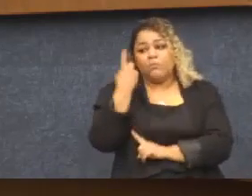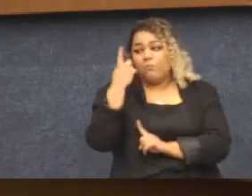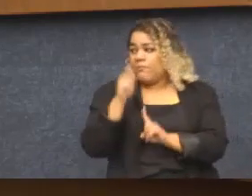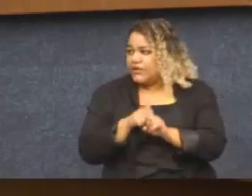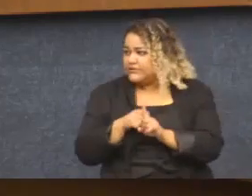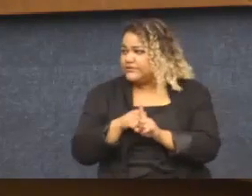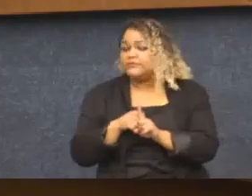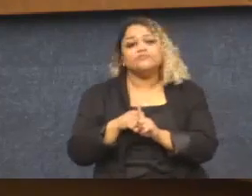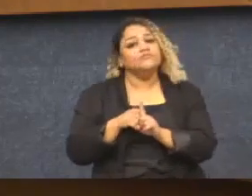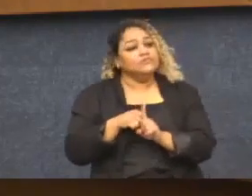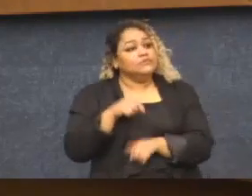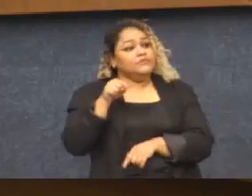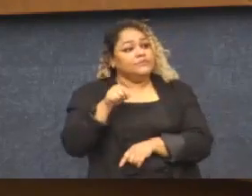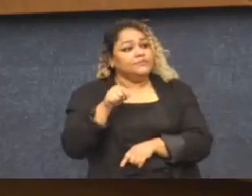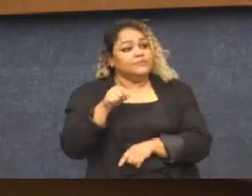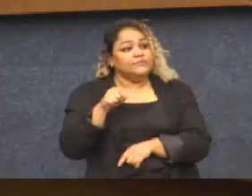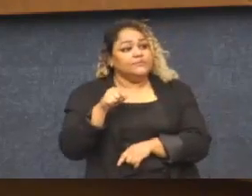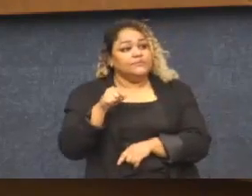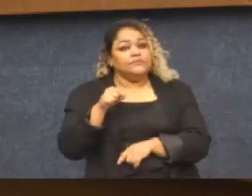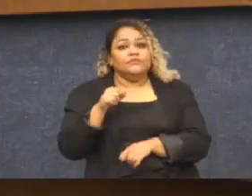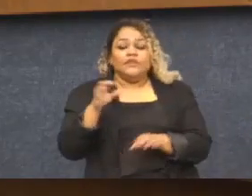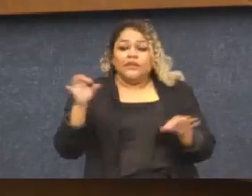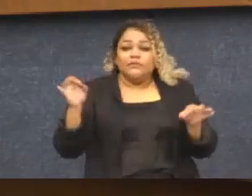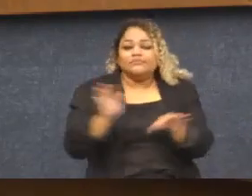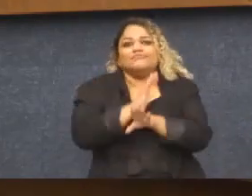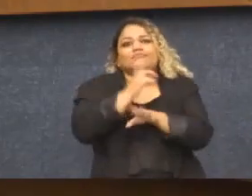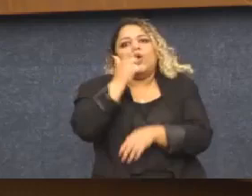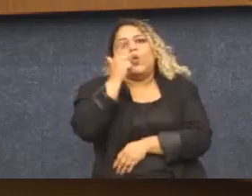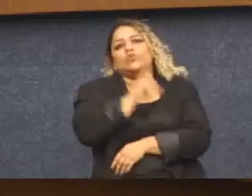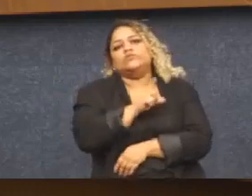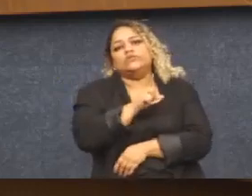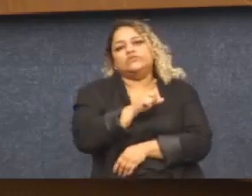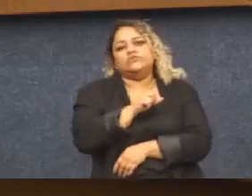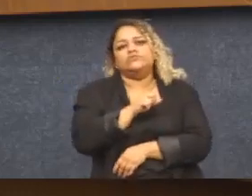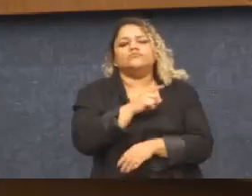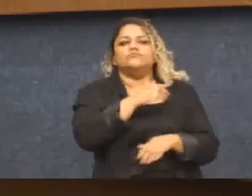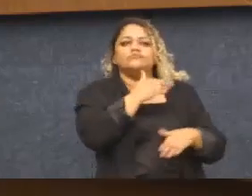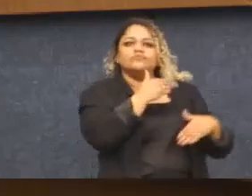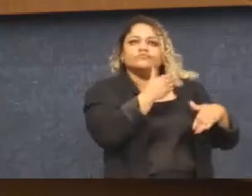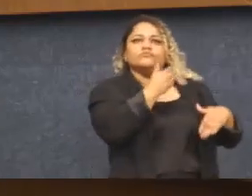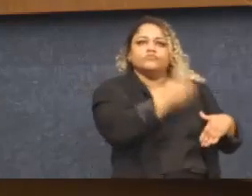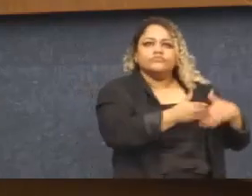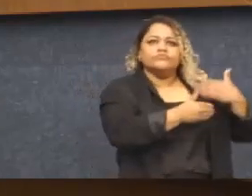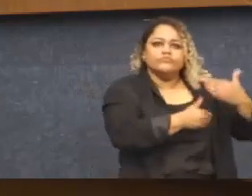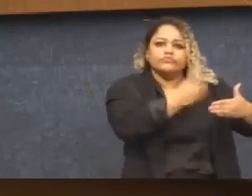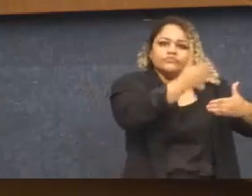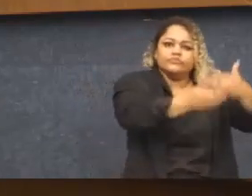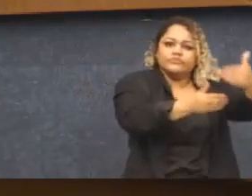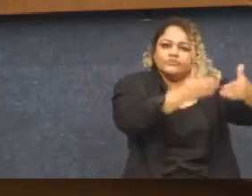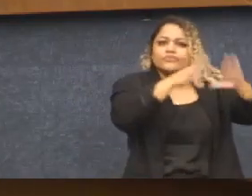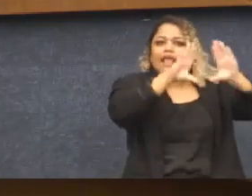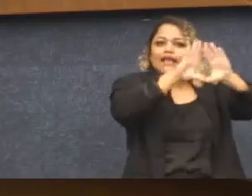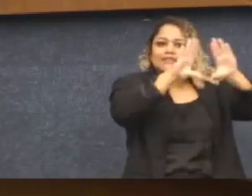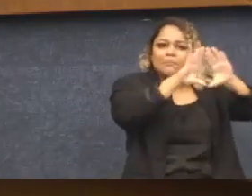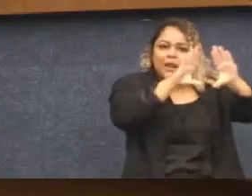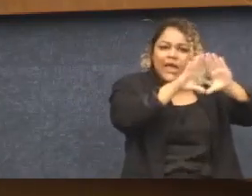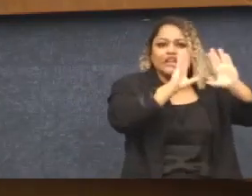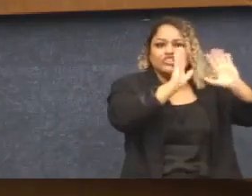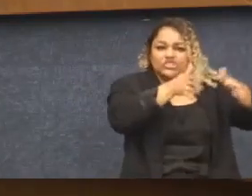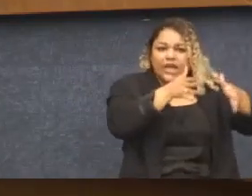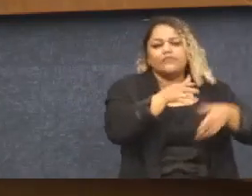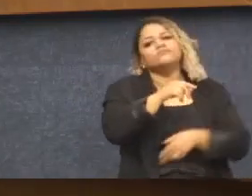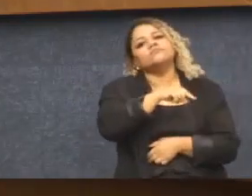tem um mês que isso chegou aos finalmente, depois de passar pela tramitação na Assembleia, o governo do